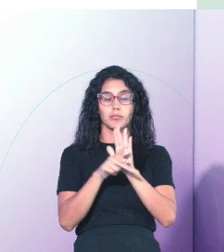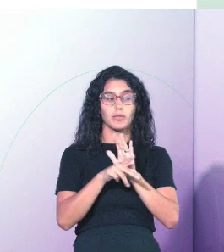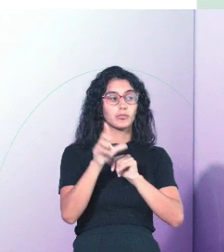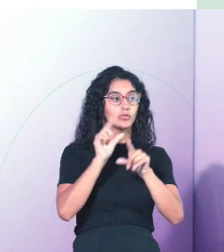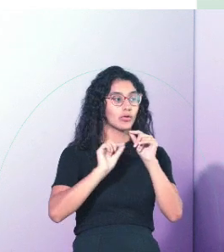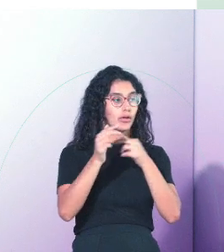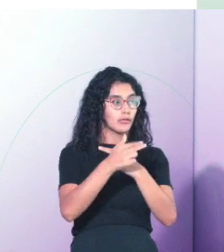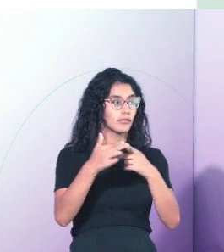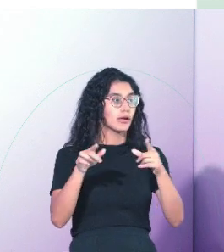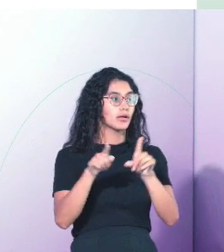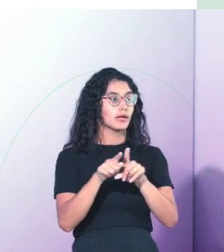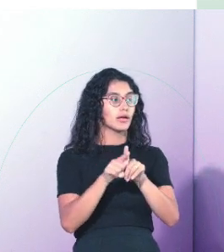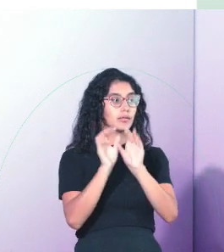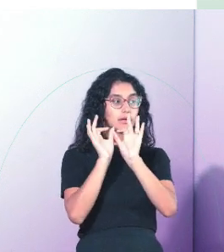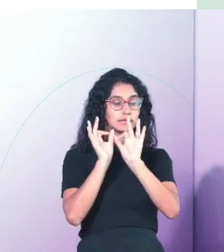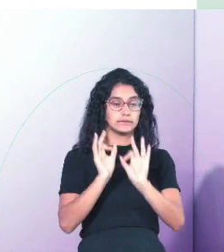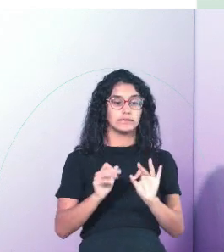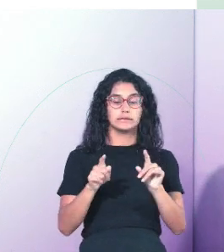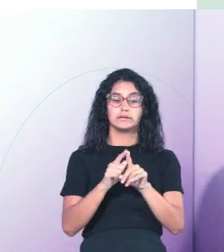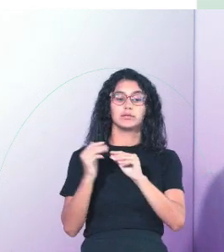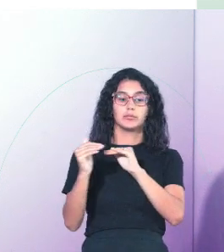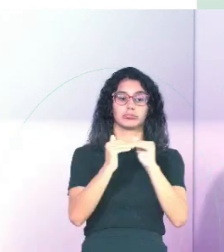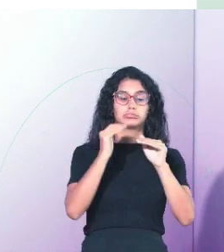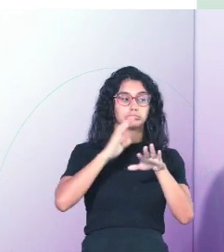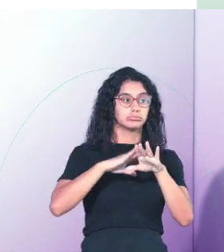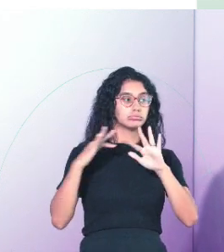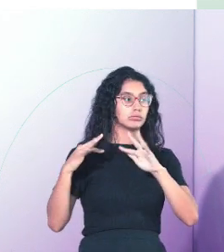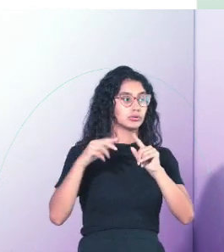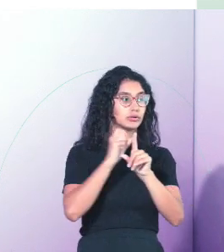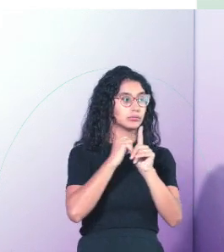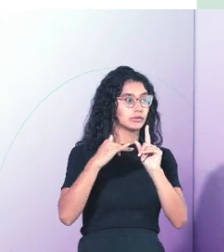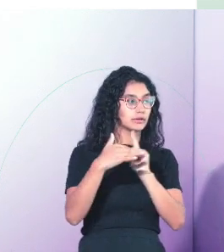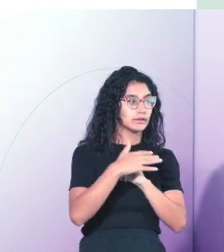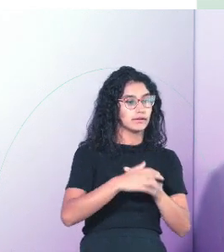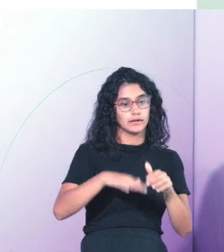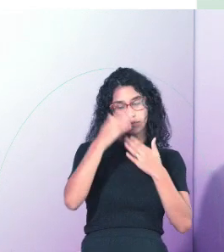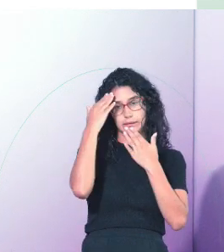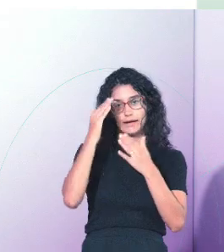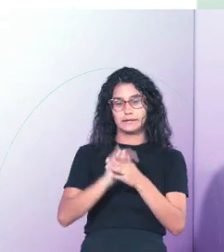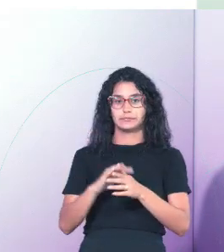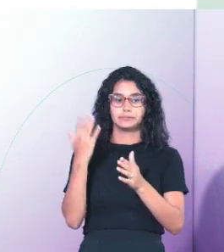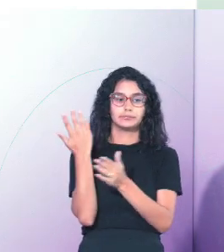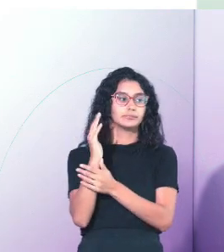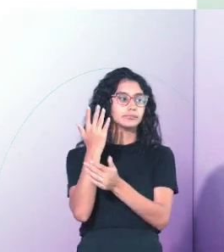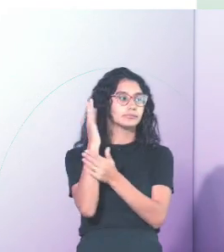tomada de decisão mais justa e equitativa para a sociedade. Obrigada.